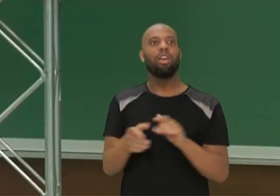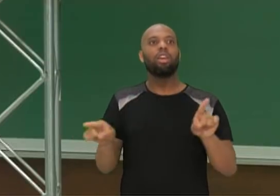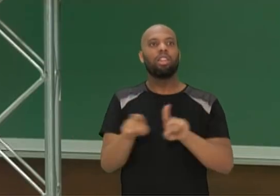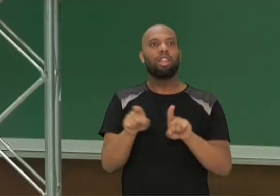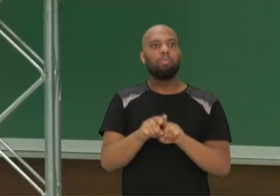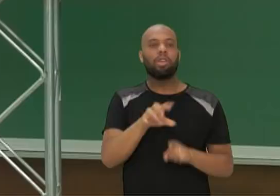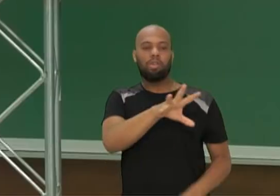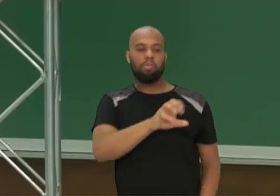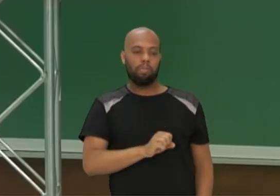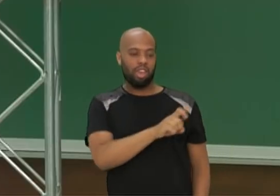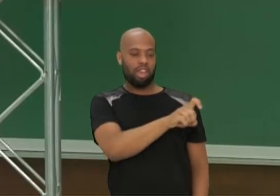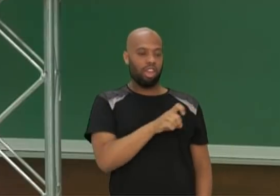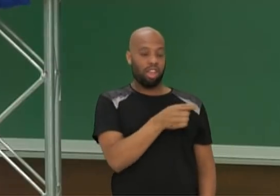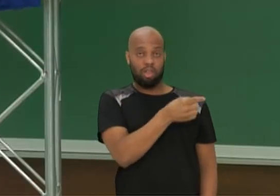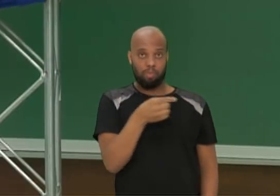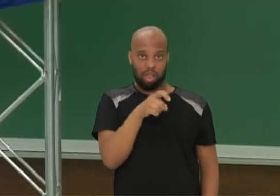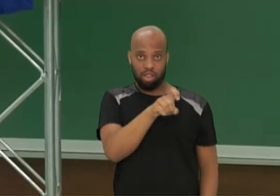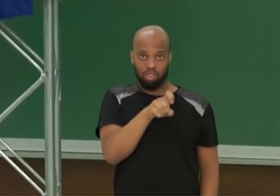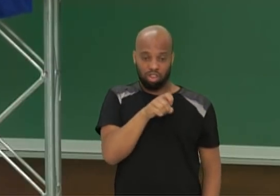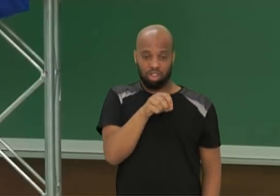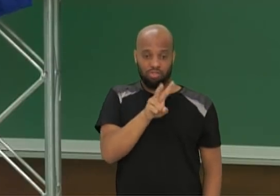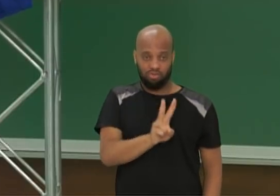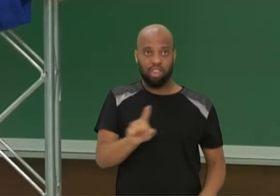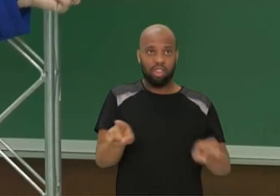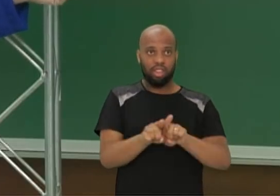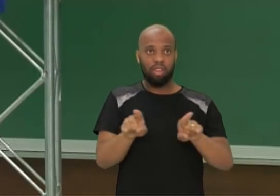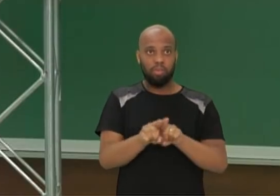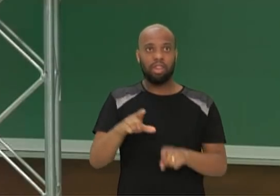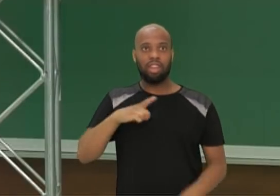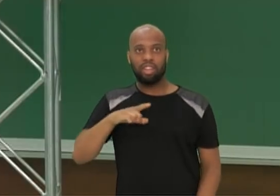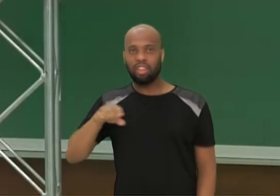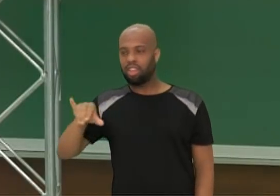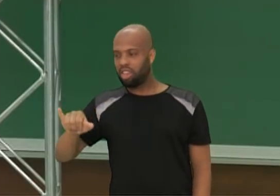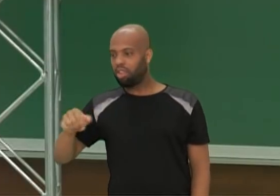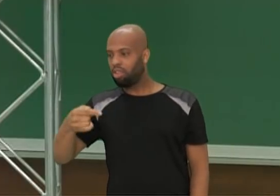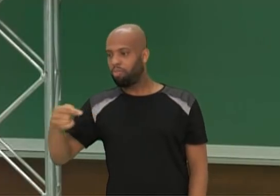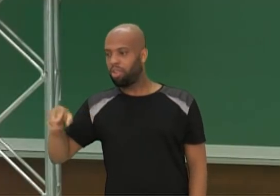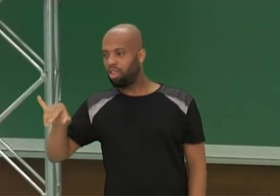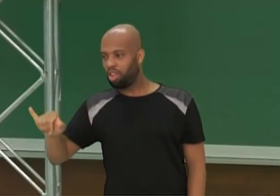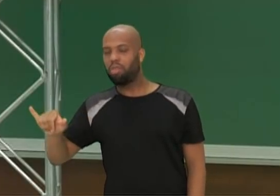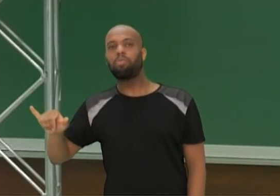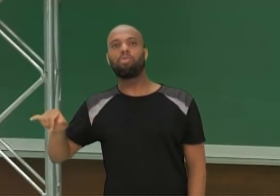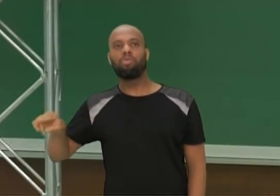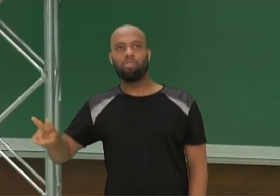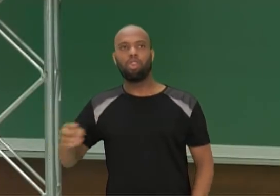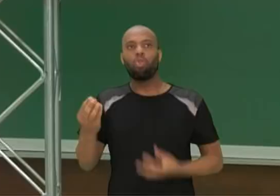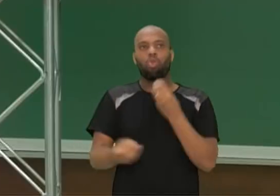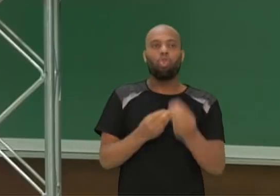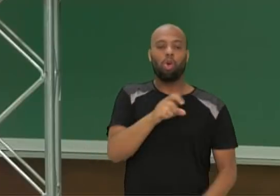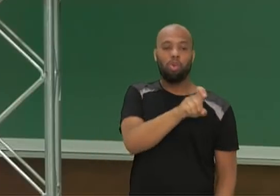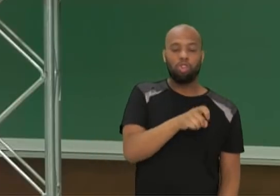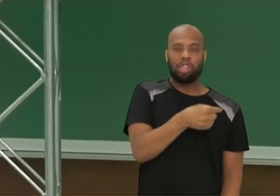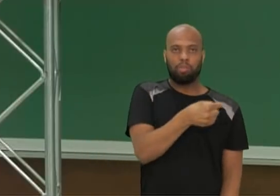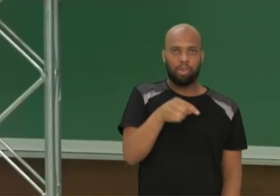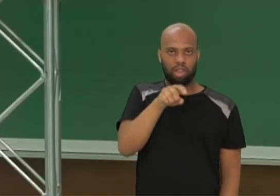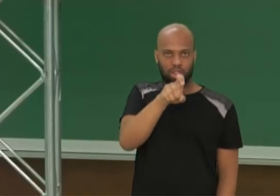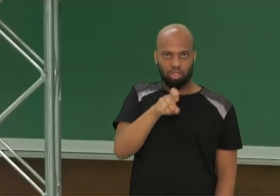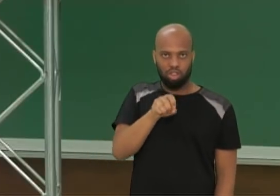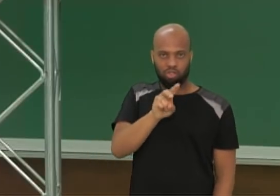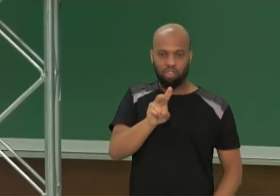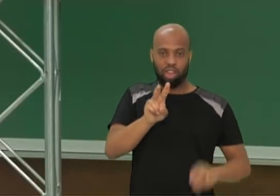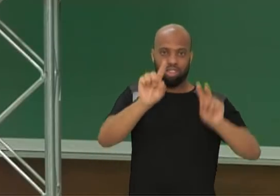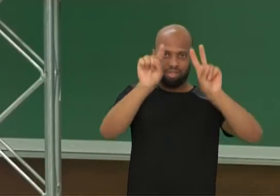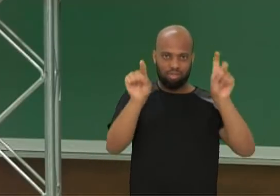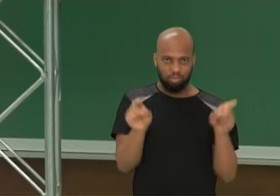do vértice do x e tirando o y do vértice do y. Como que fica a nossa equação? X menos x do vértice, tudo